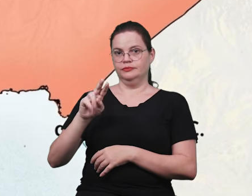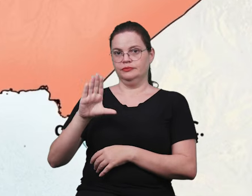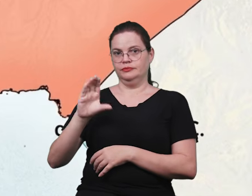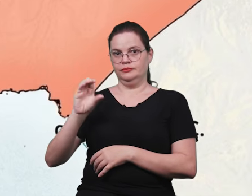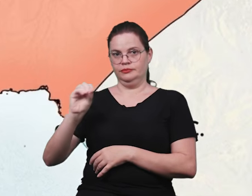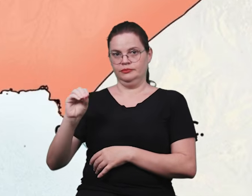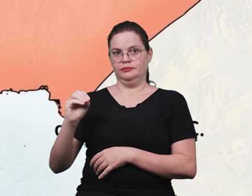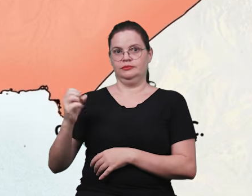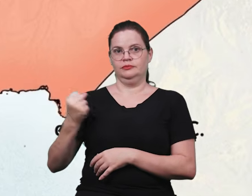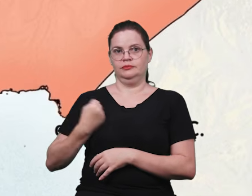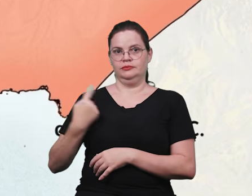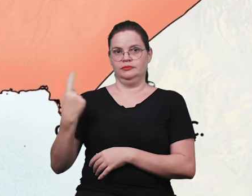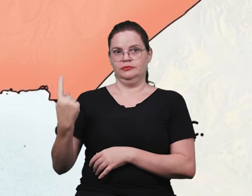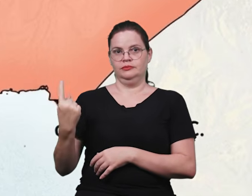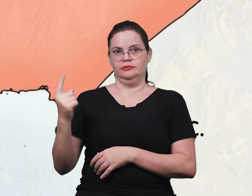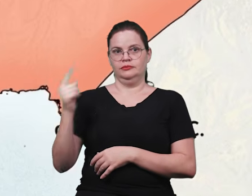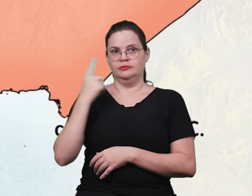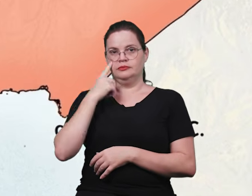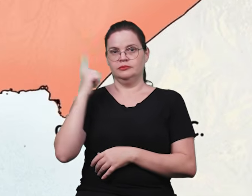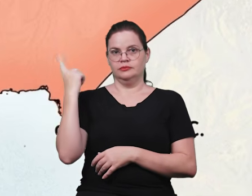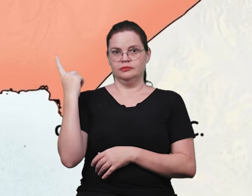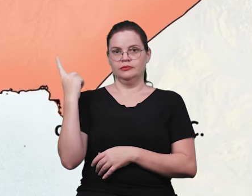como base a terra de Israel.